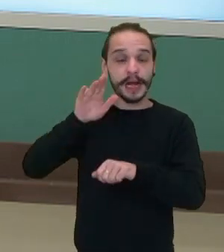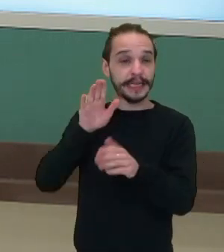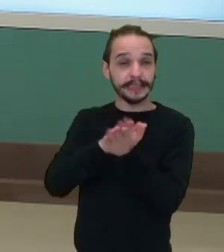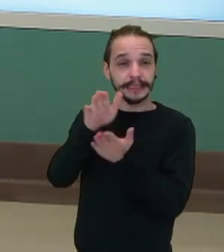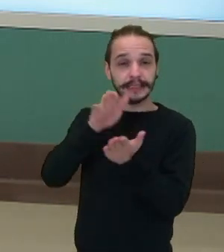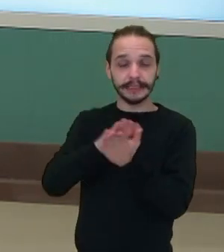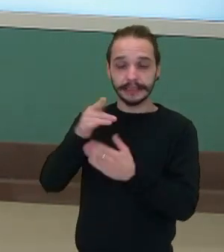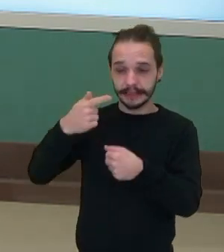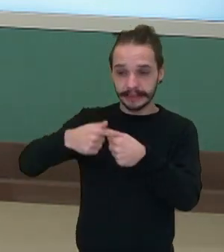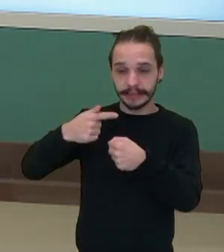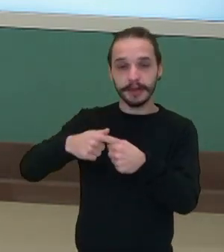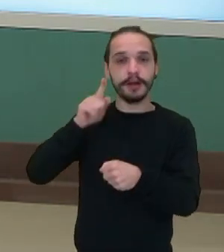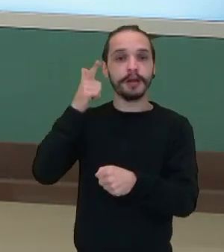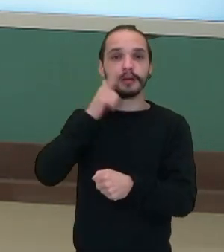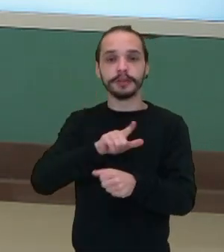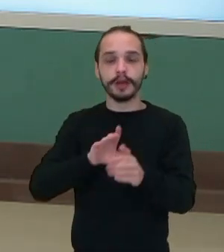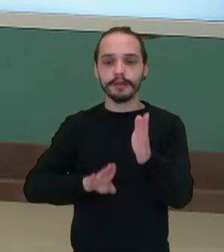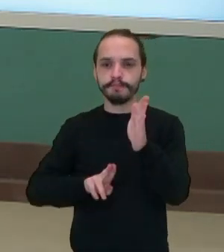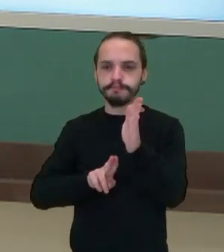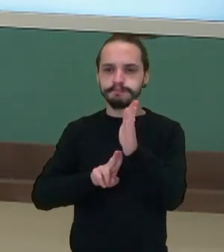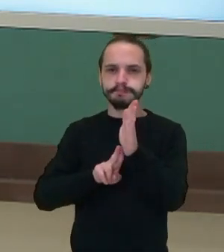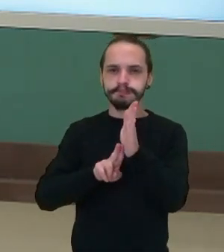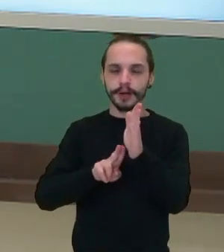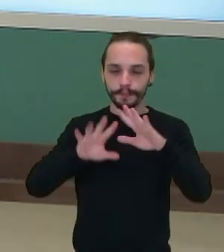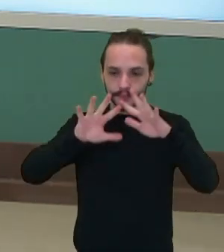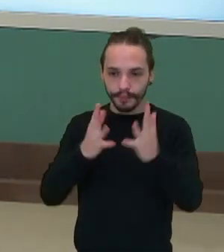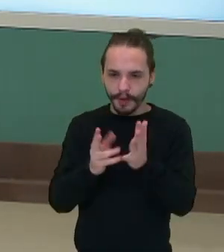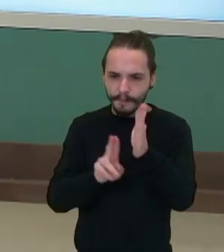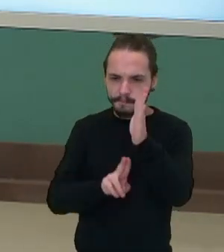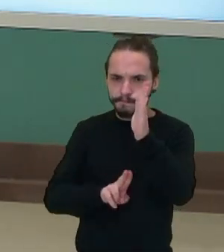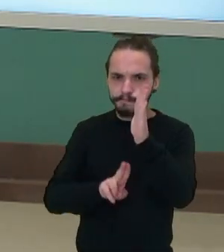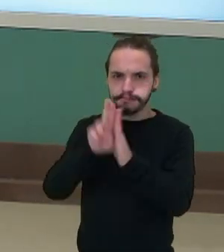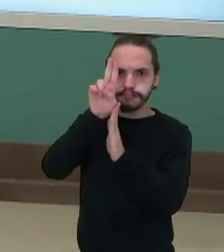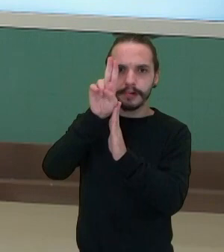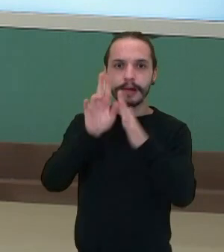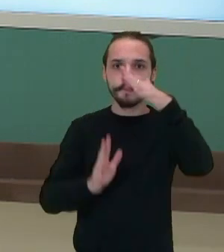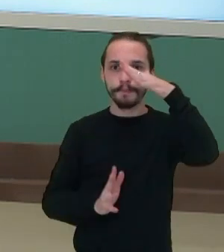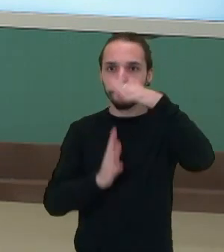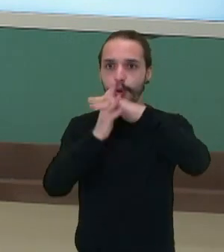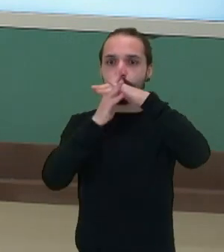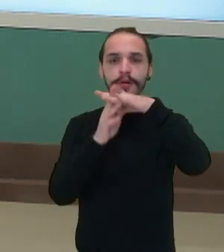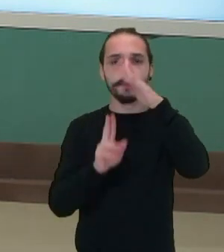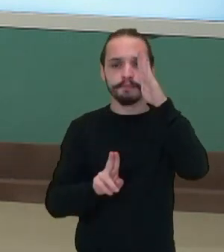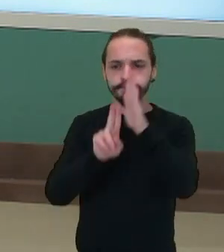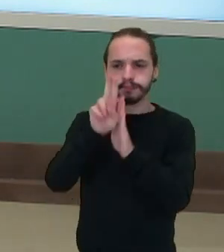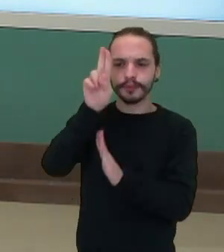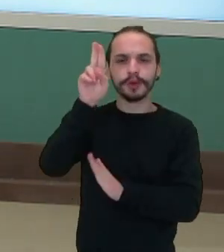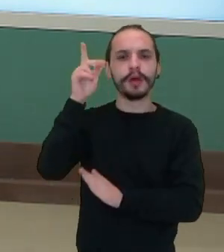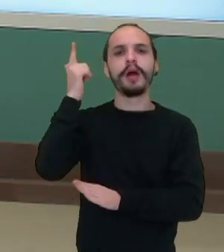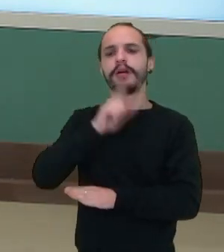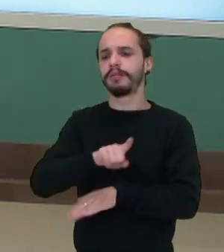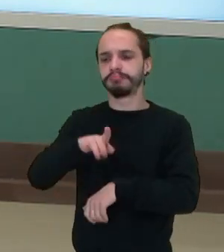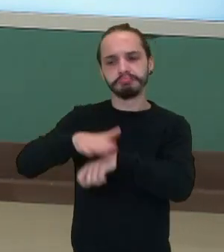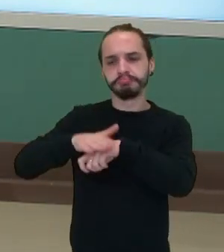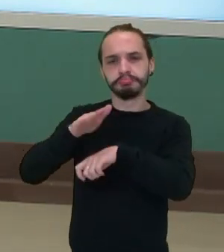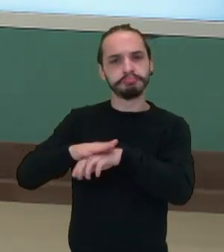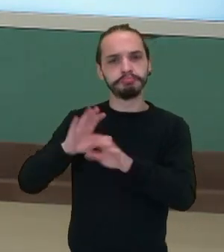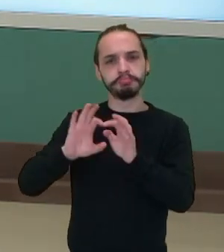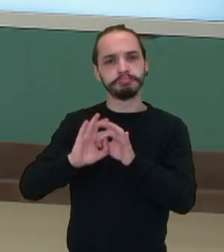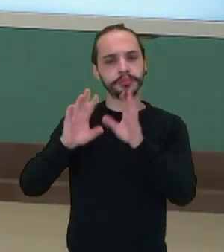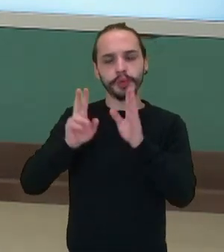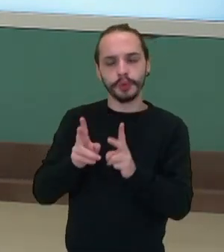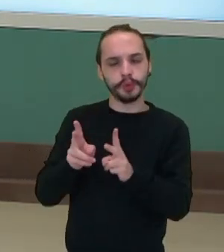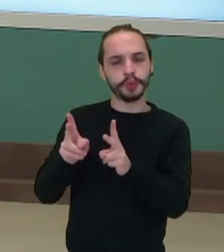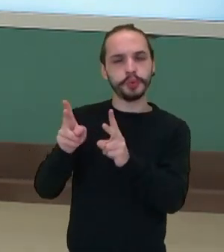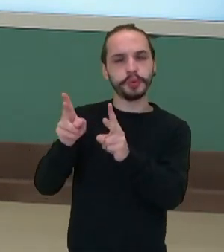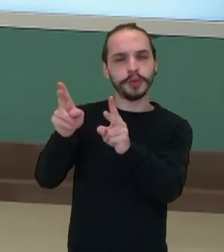velocidade de cruzeiro, e a partir disso você deixa a primeira lei de Newton ser o piloto da espaçonave. A real é